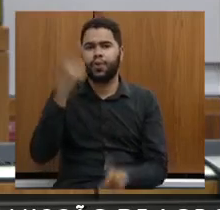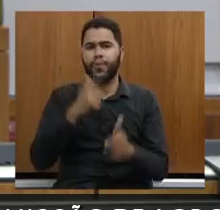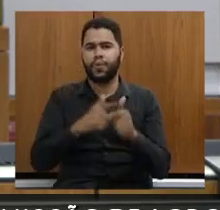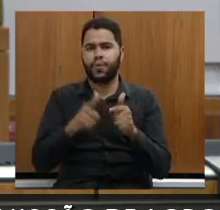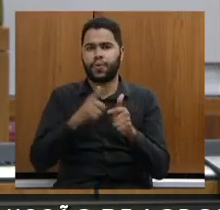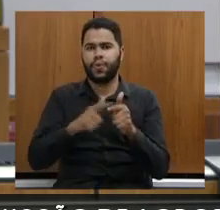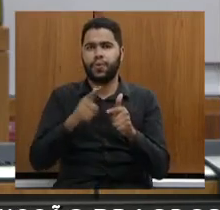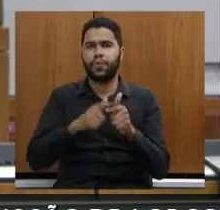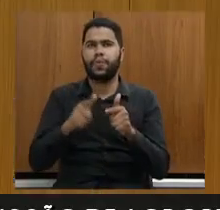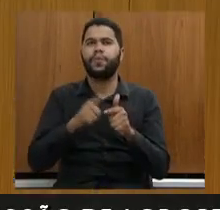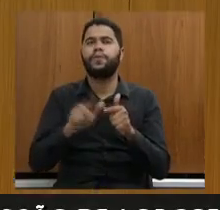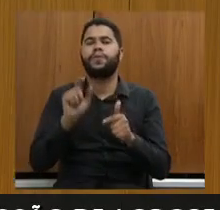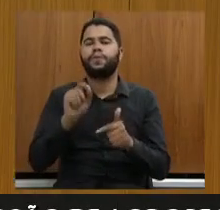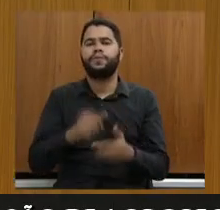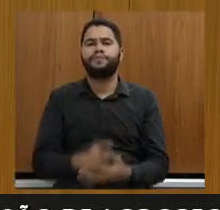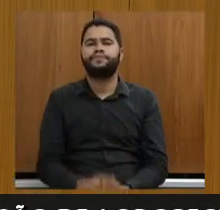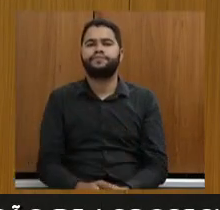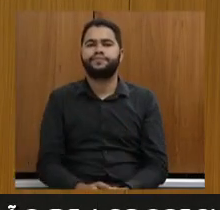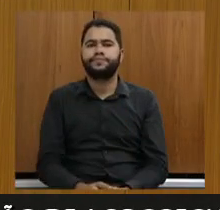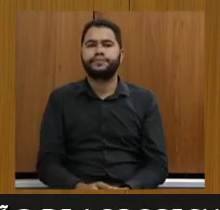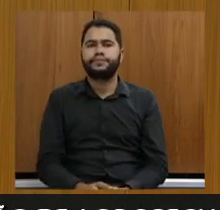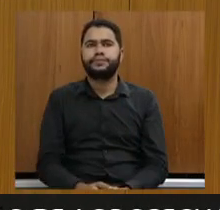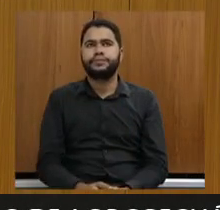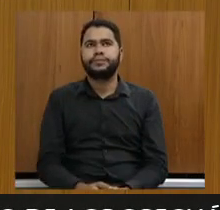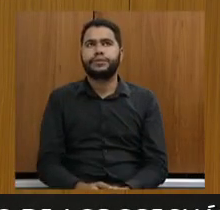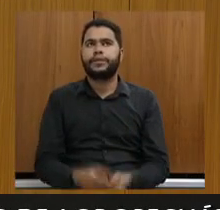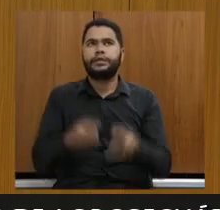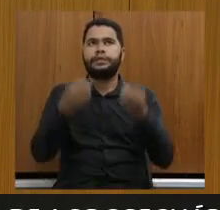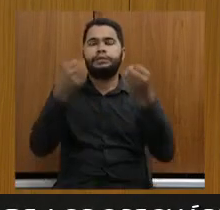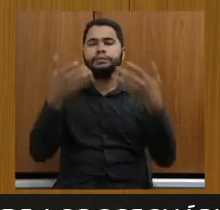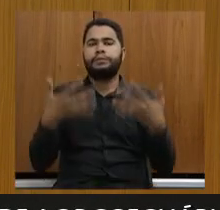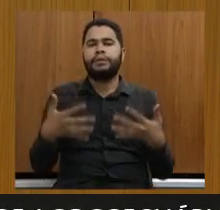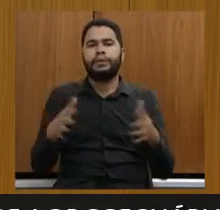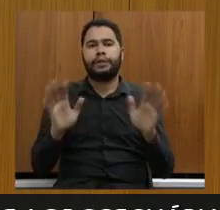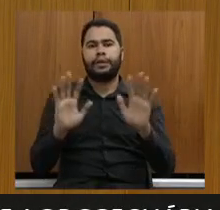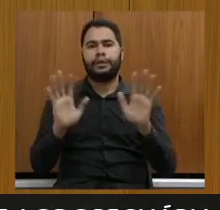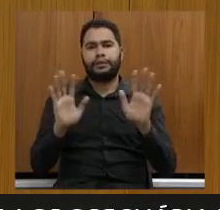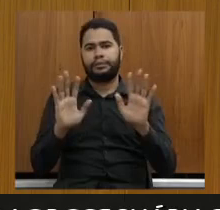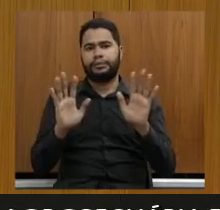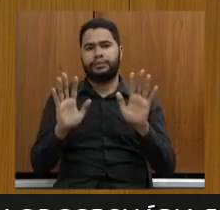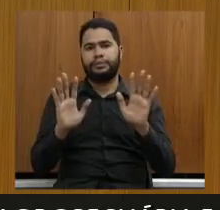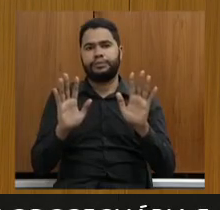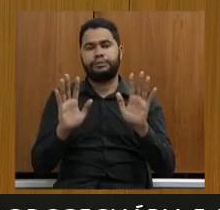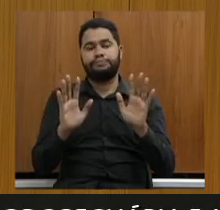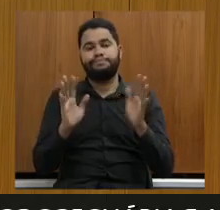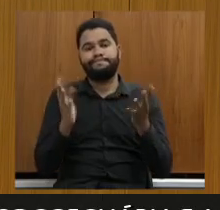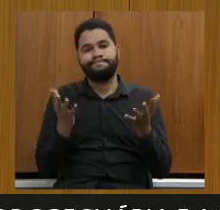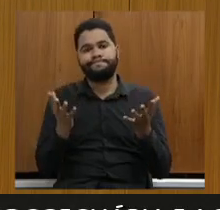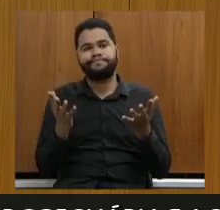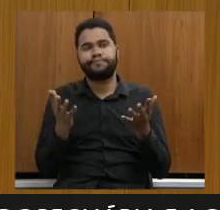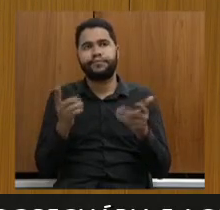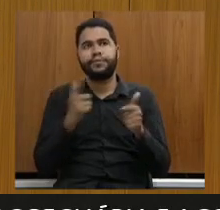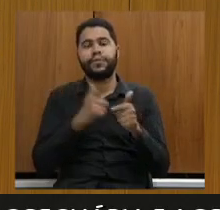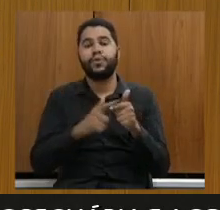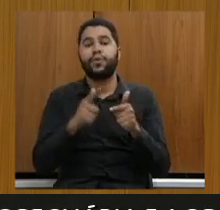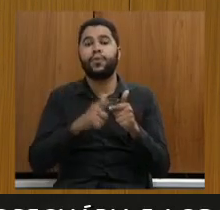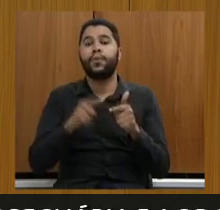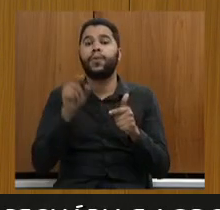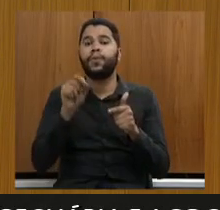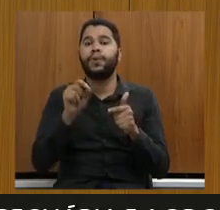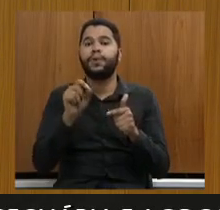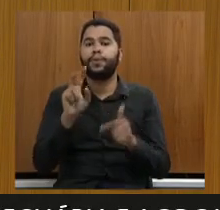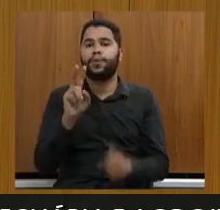problema da e que não ficou muito explicado pelo menos arranjar não eu problema da